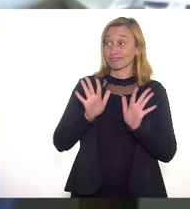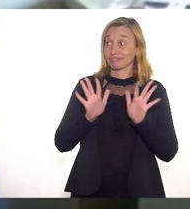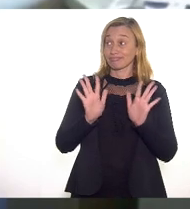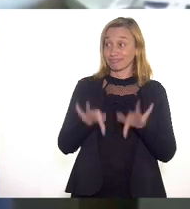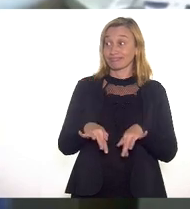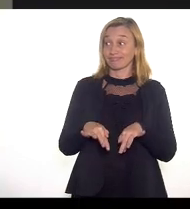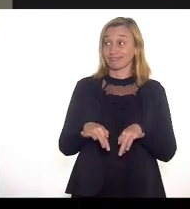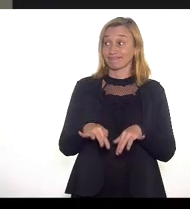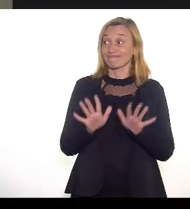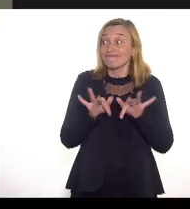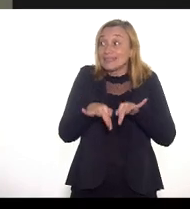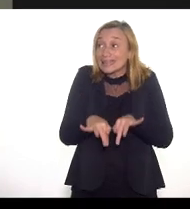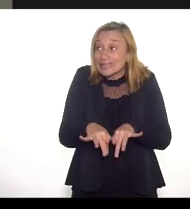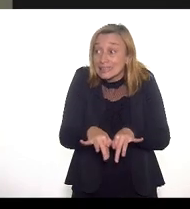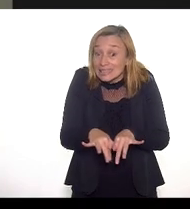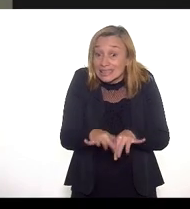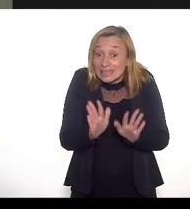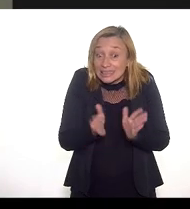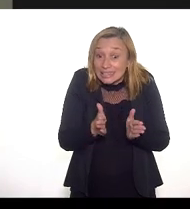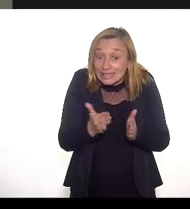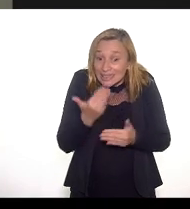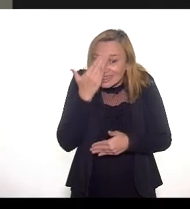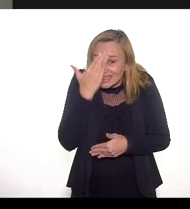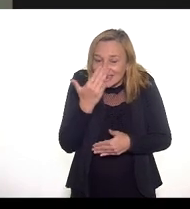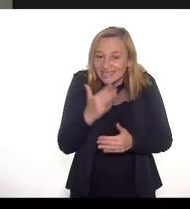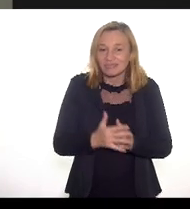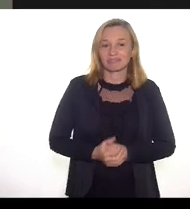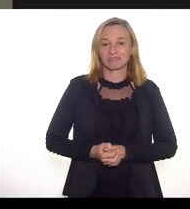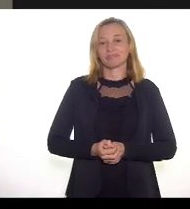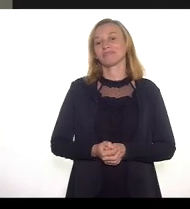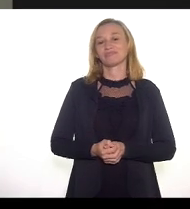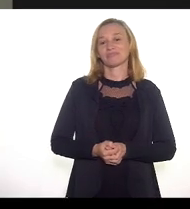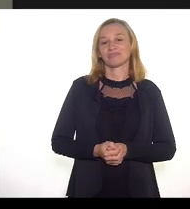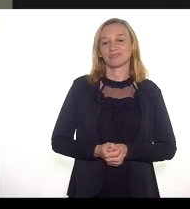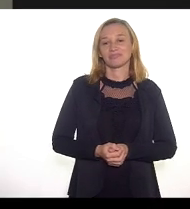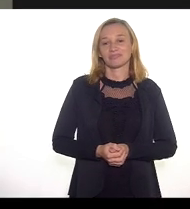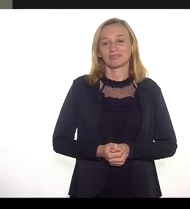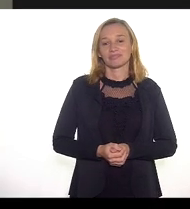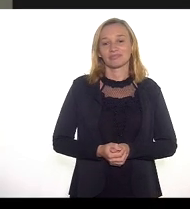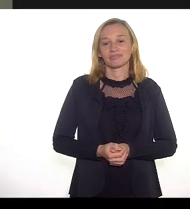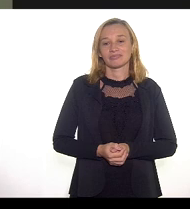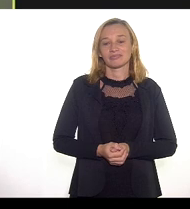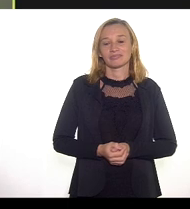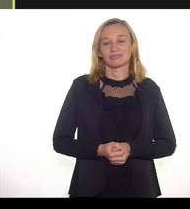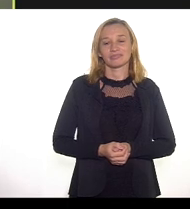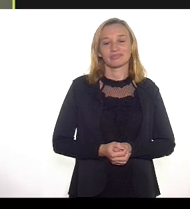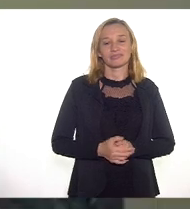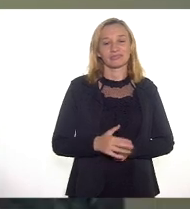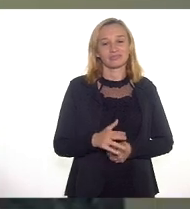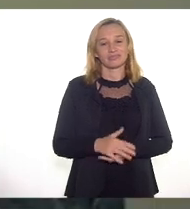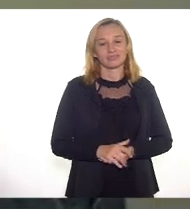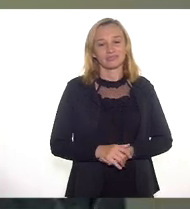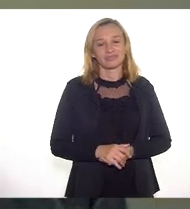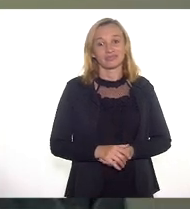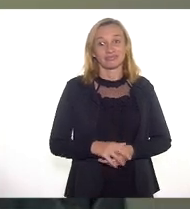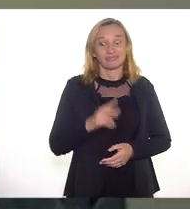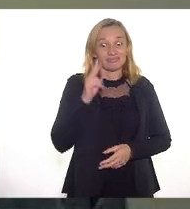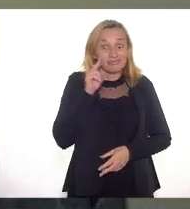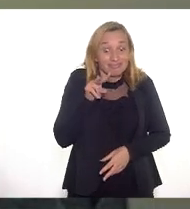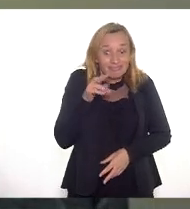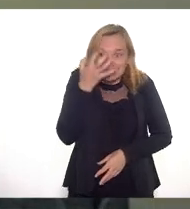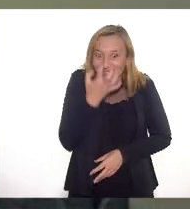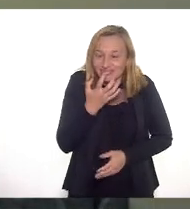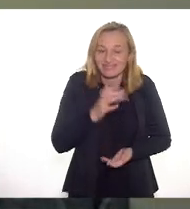Então, eu encerro aqui agradecendo. Jamais olhar cego para Vossa